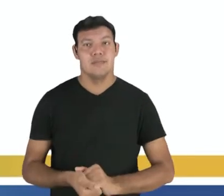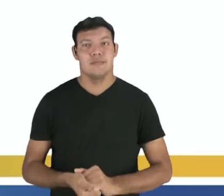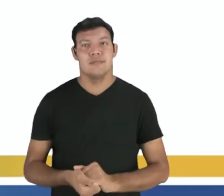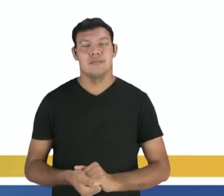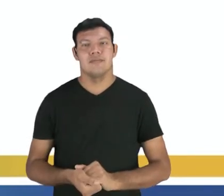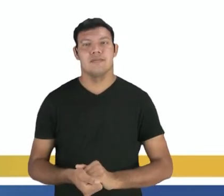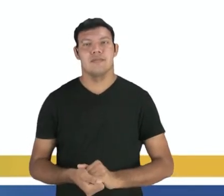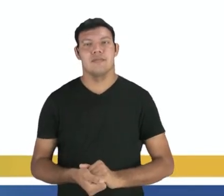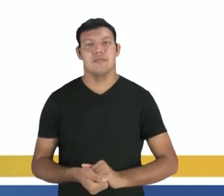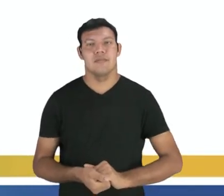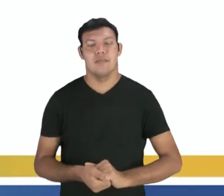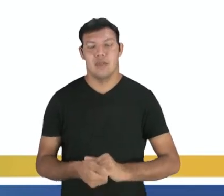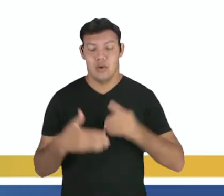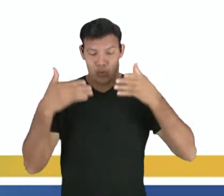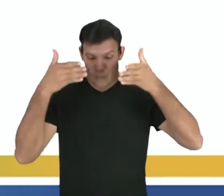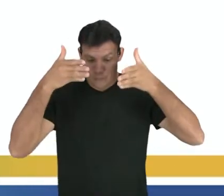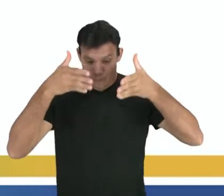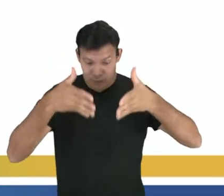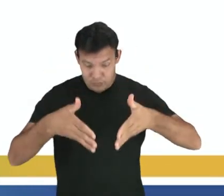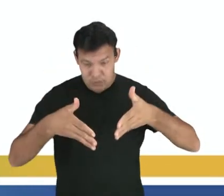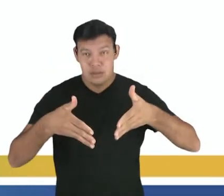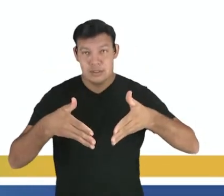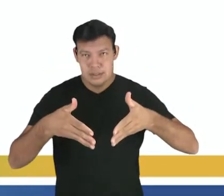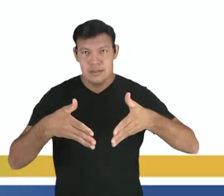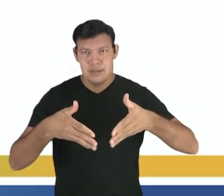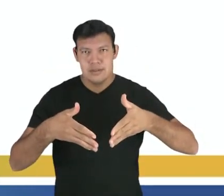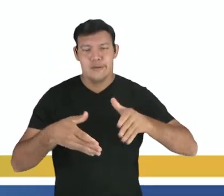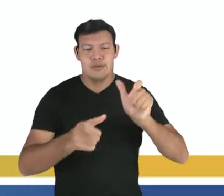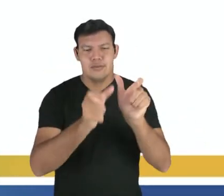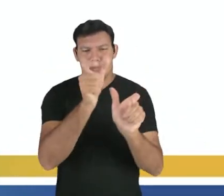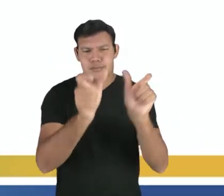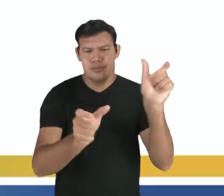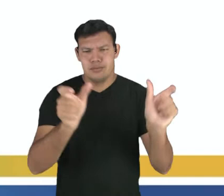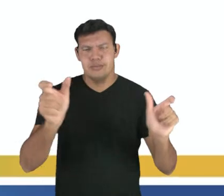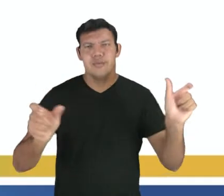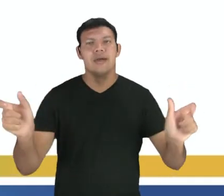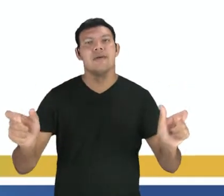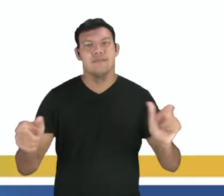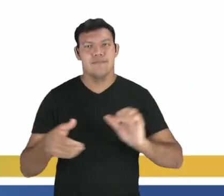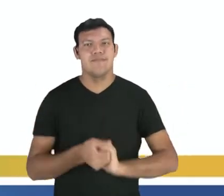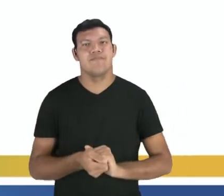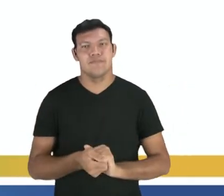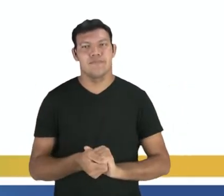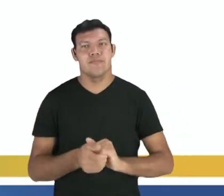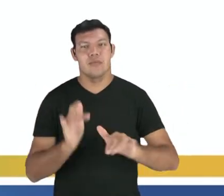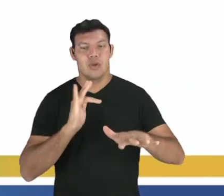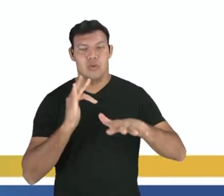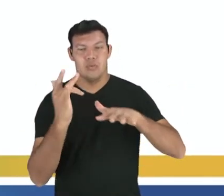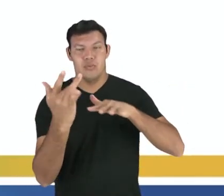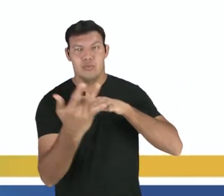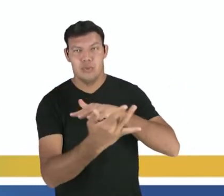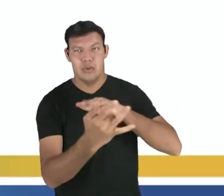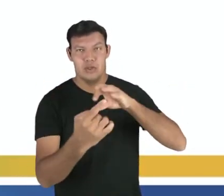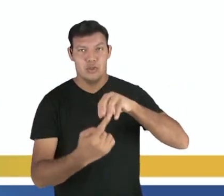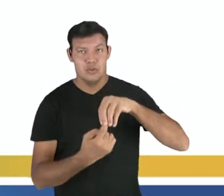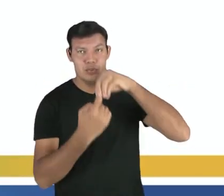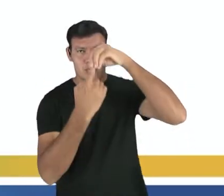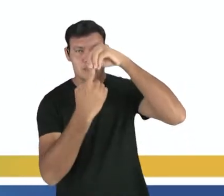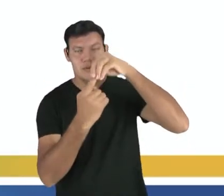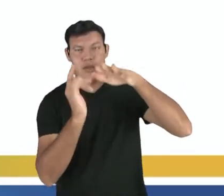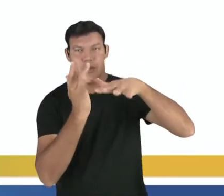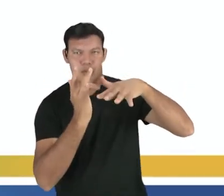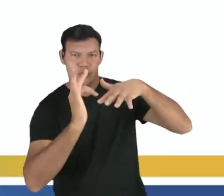se concentram ele se centra em poucos personagens e apenas em um enredo um núcleo ali um